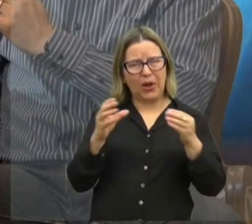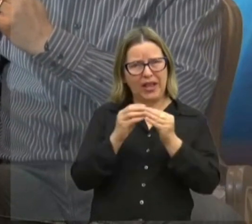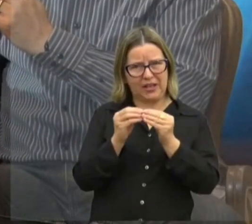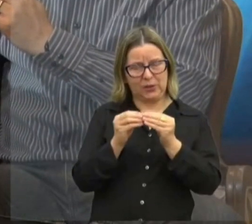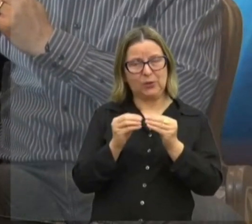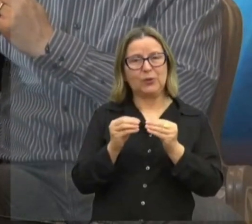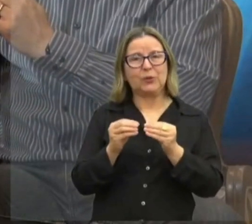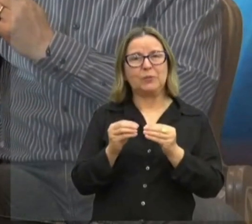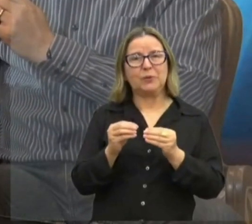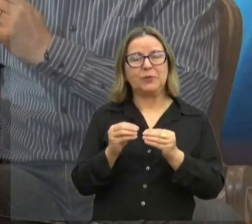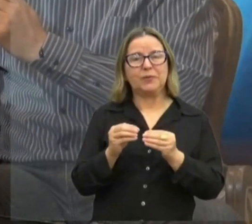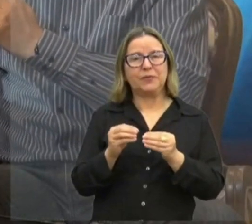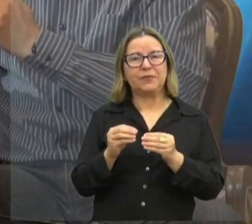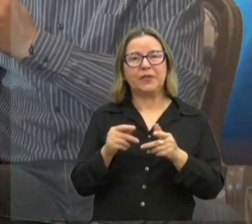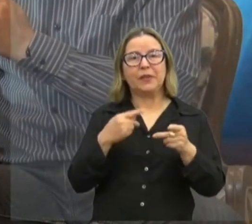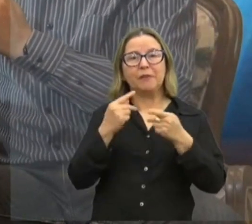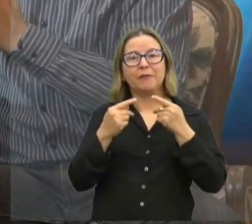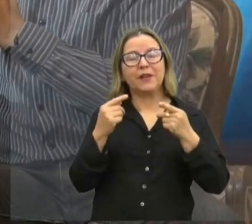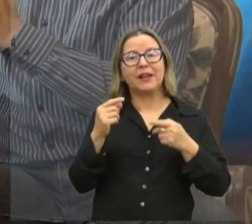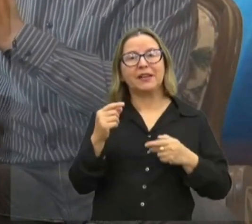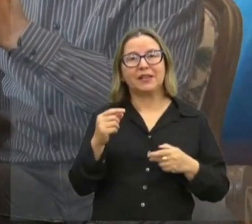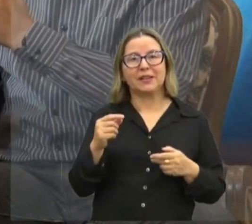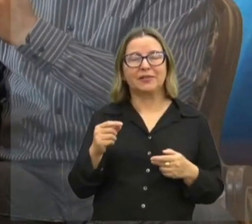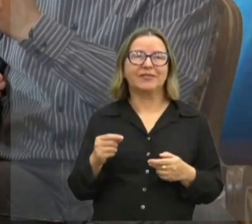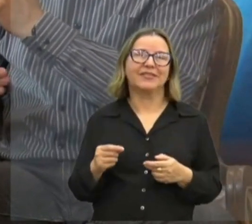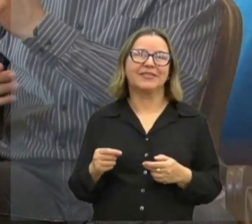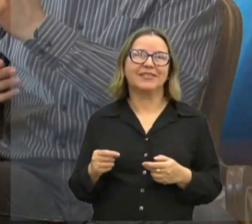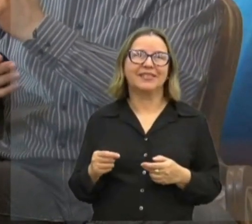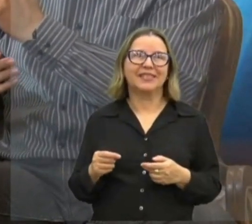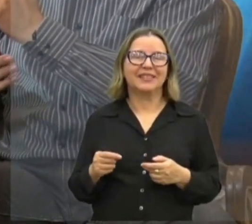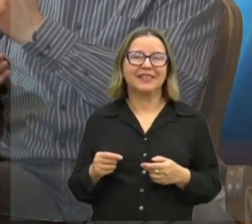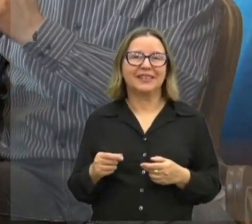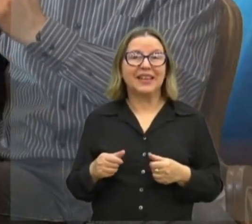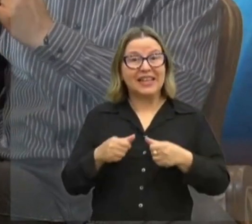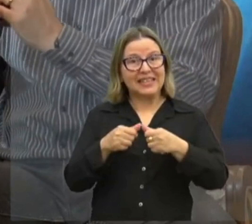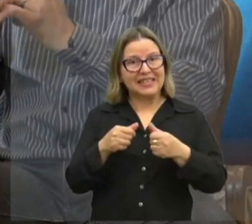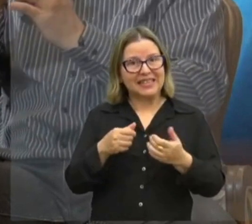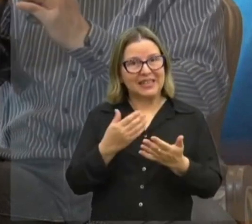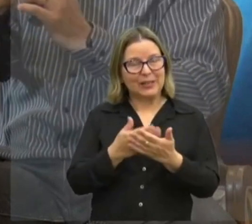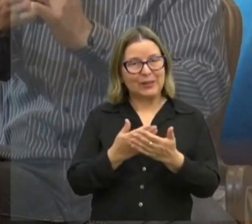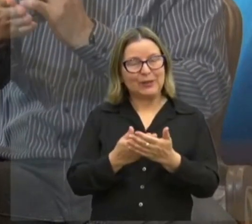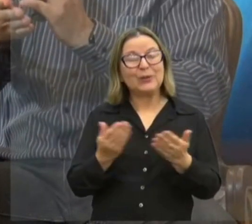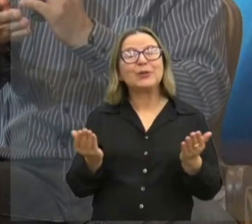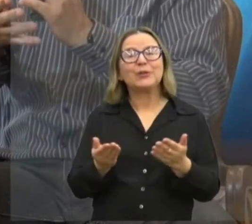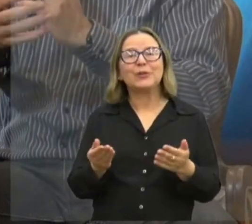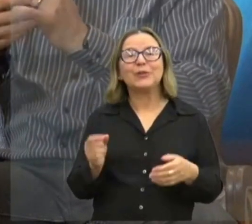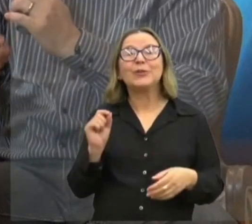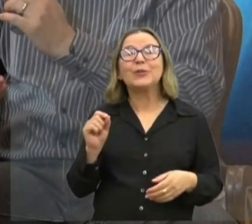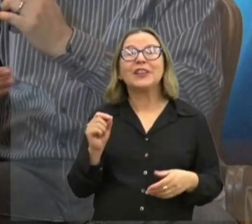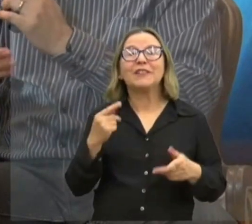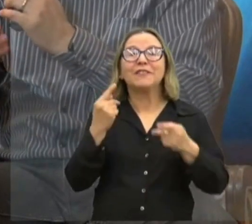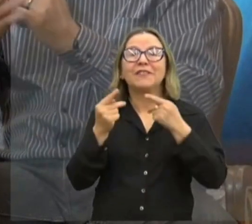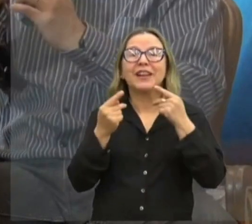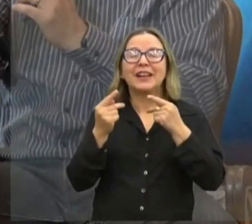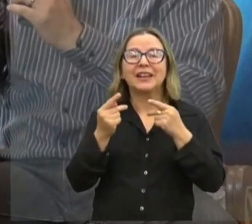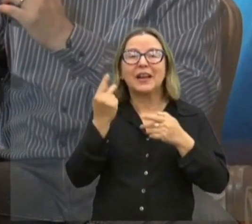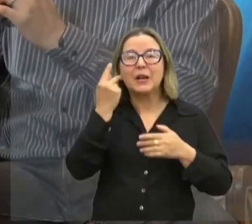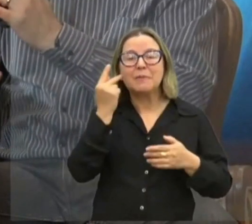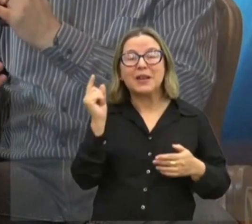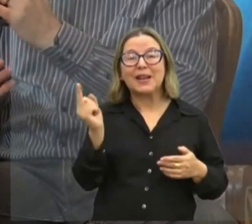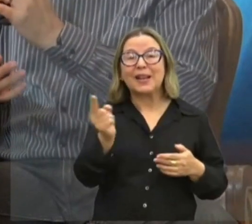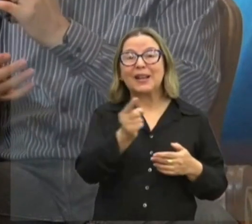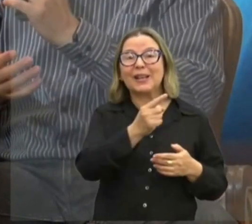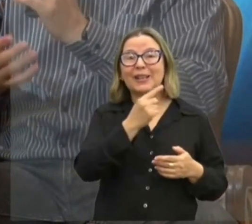nós a suma desta exposição que você fez para nós hoje. O que você diria para os irmãos, para nós que estamos aqui,